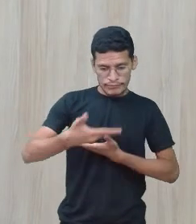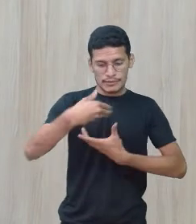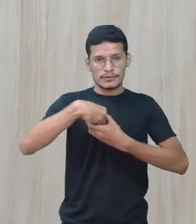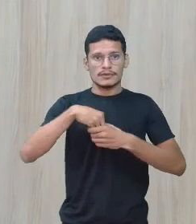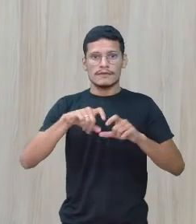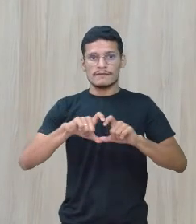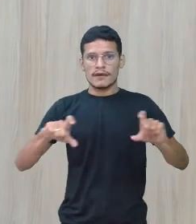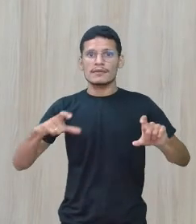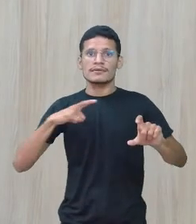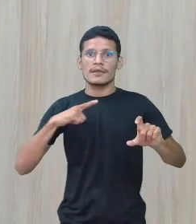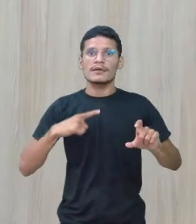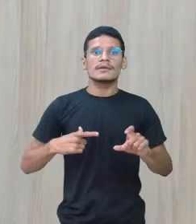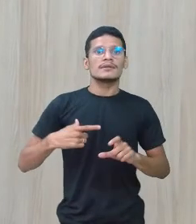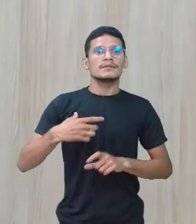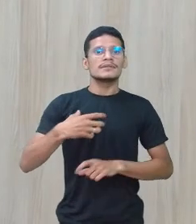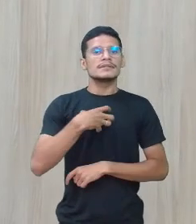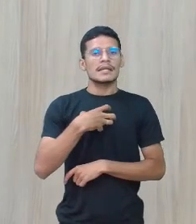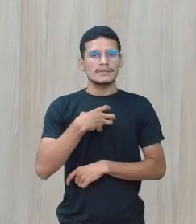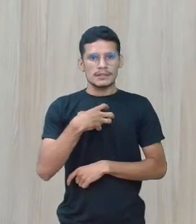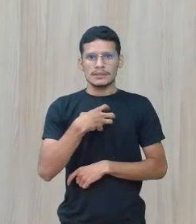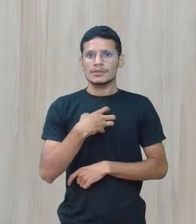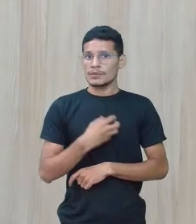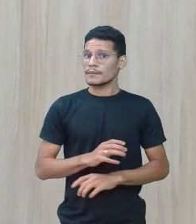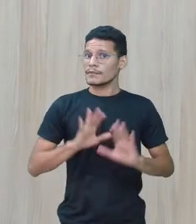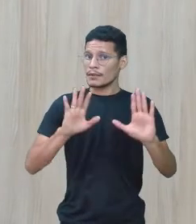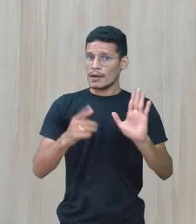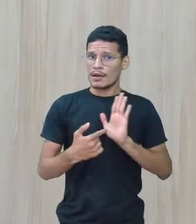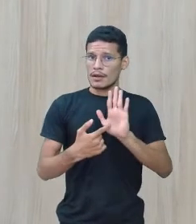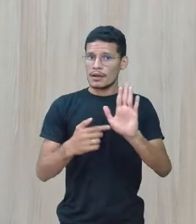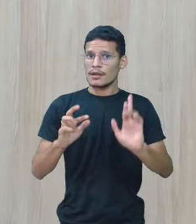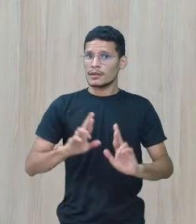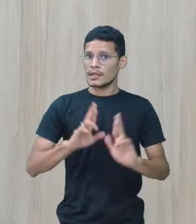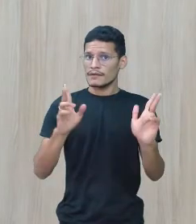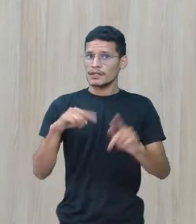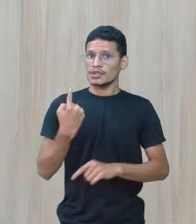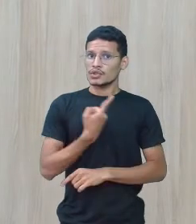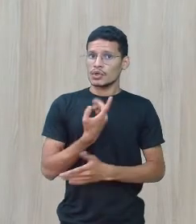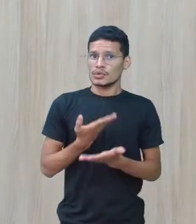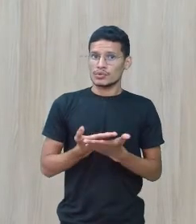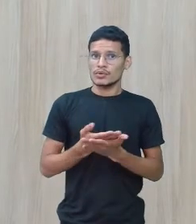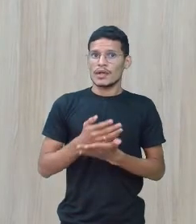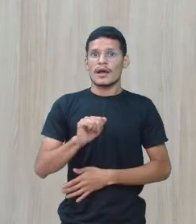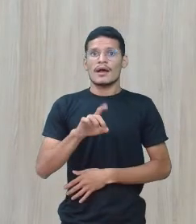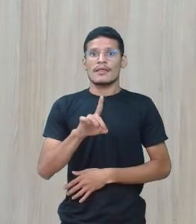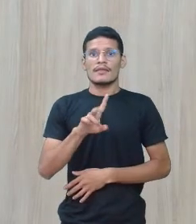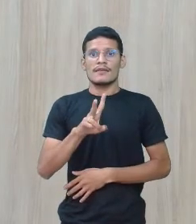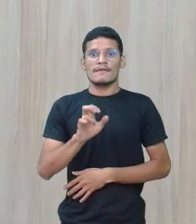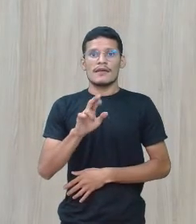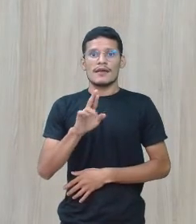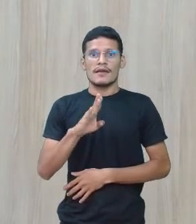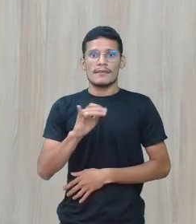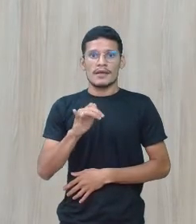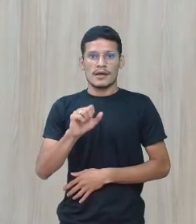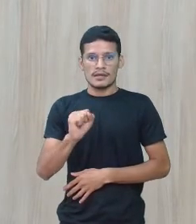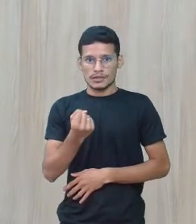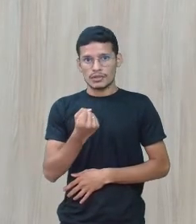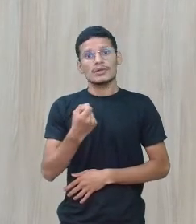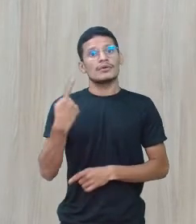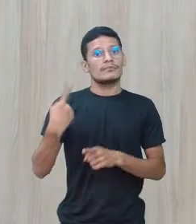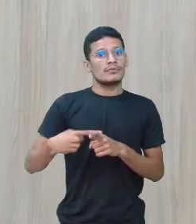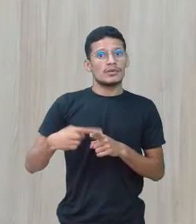um sentido. E a gente vai ver que é diferente quando a gente estuda as adverbiais. Por quê? Porque as